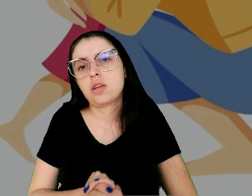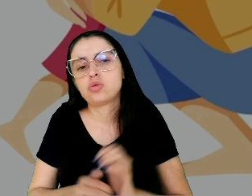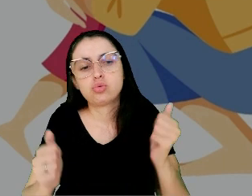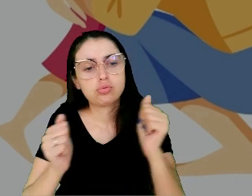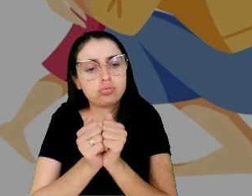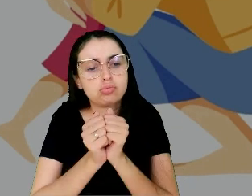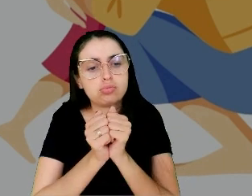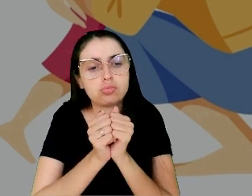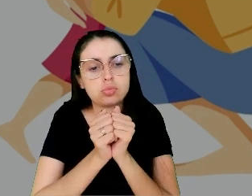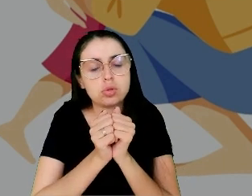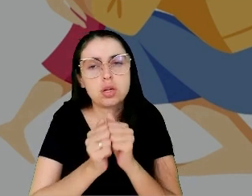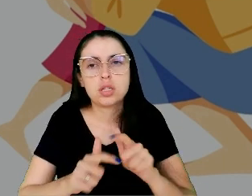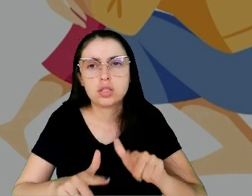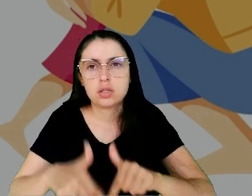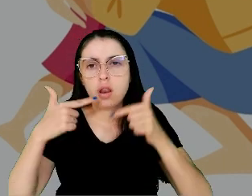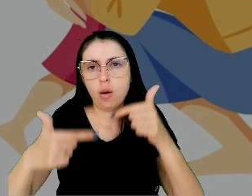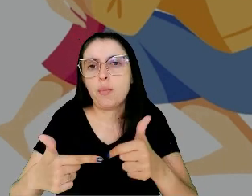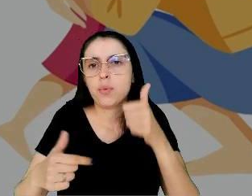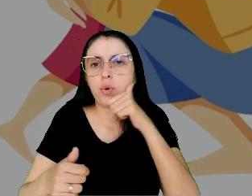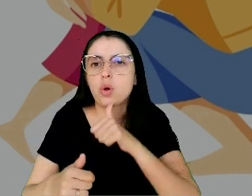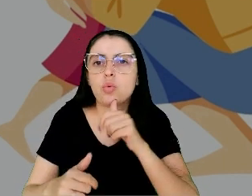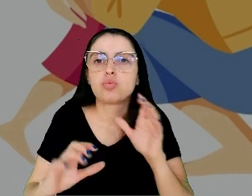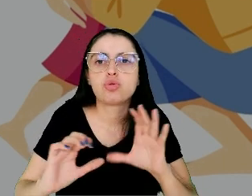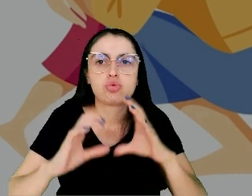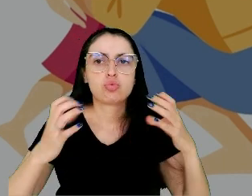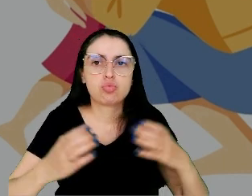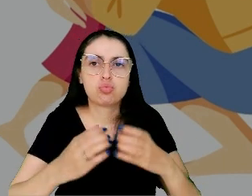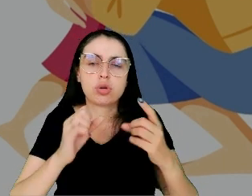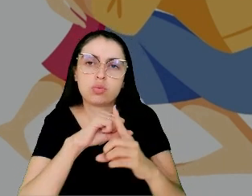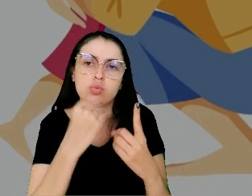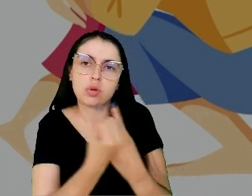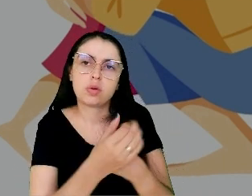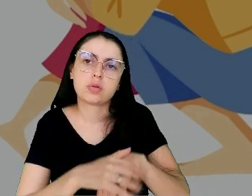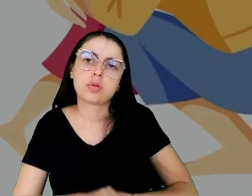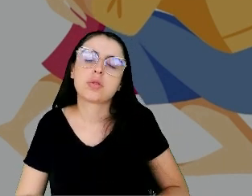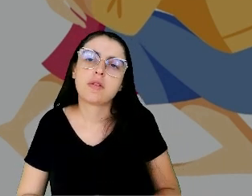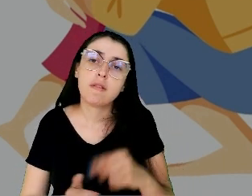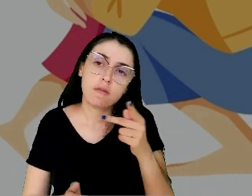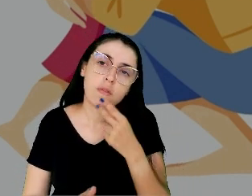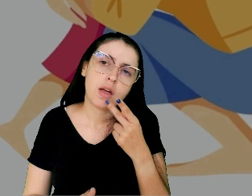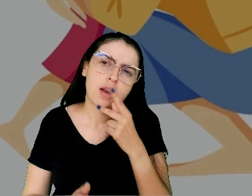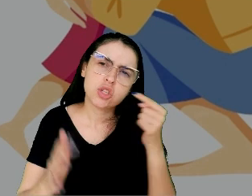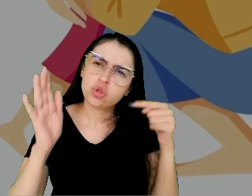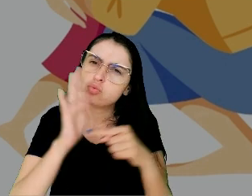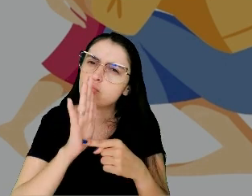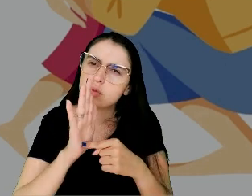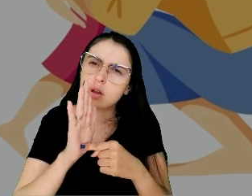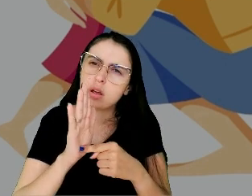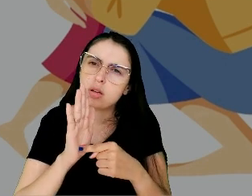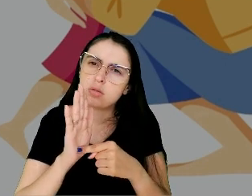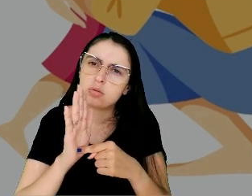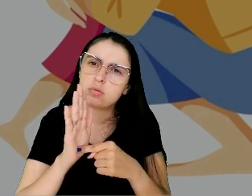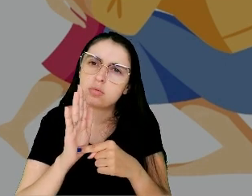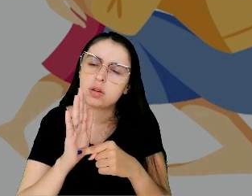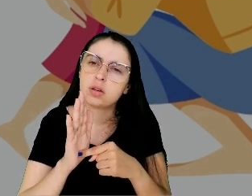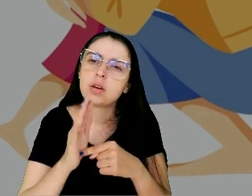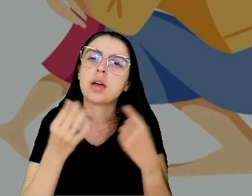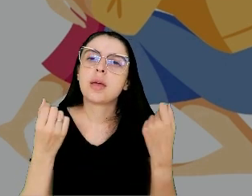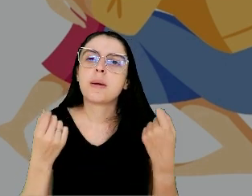com essa resiliência feminina coletiva, ela diz diretamente com o